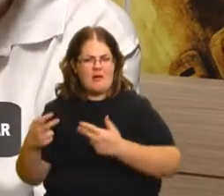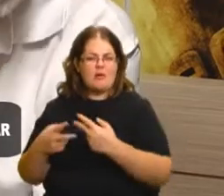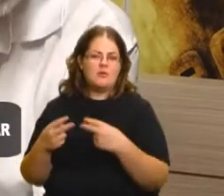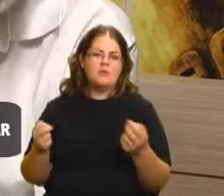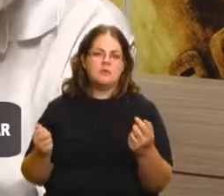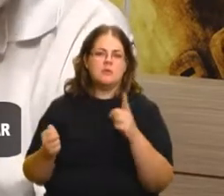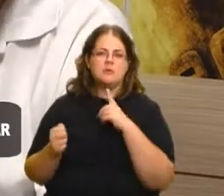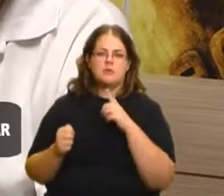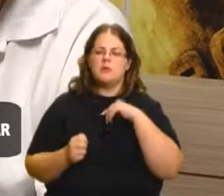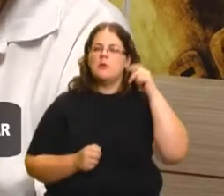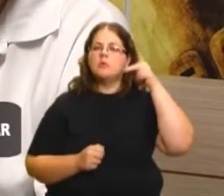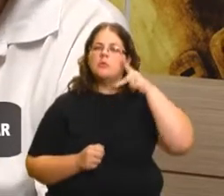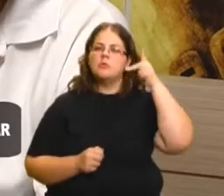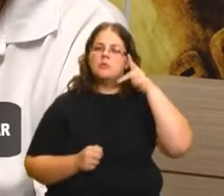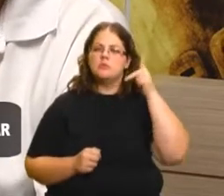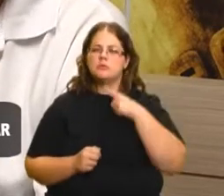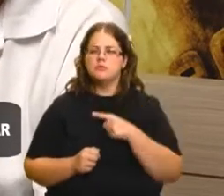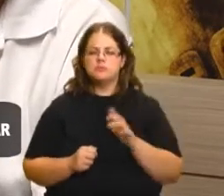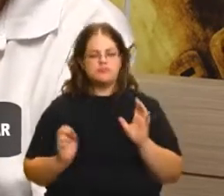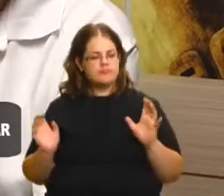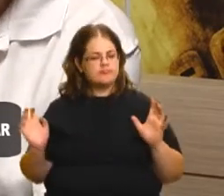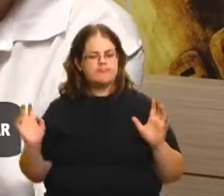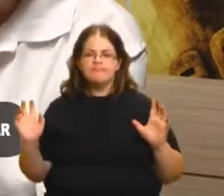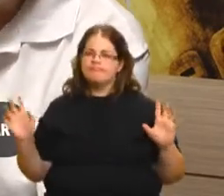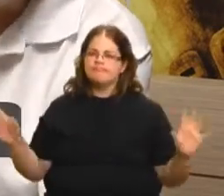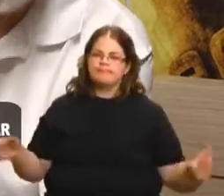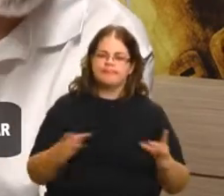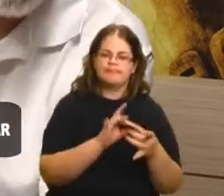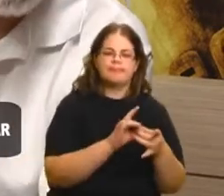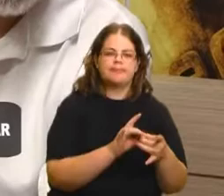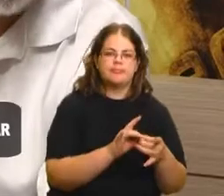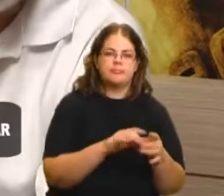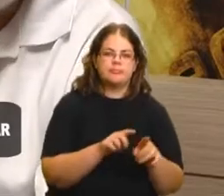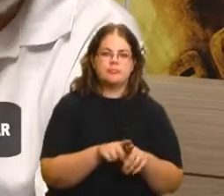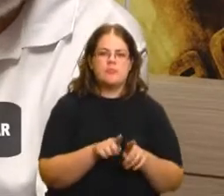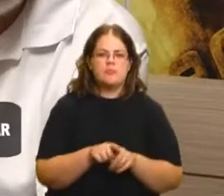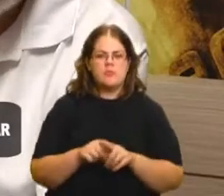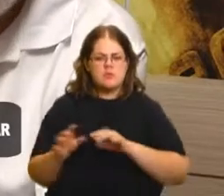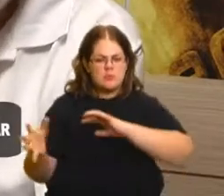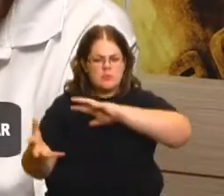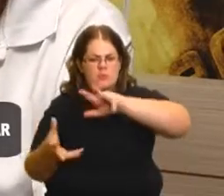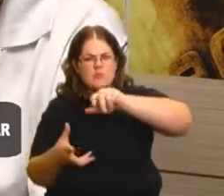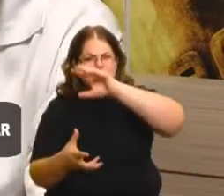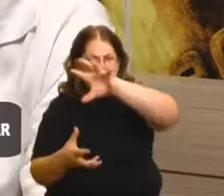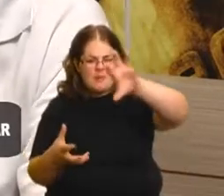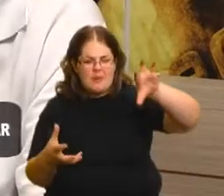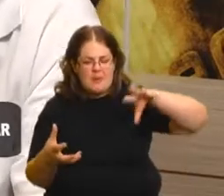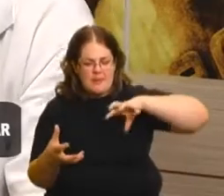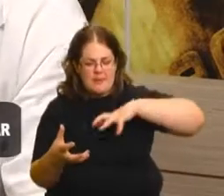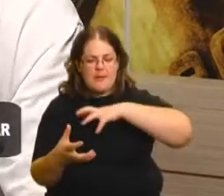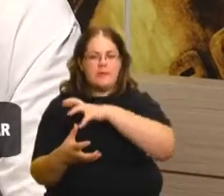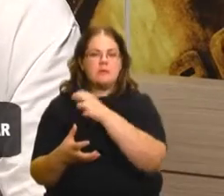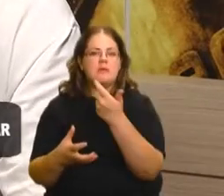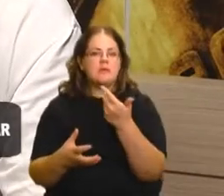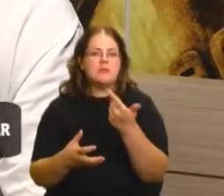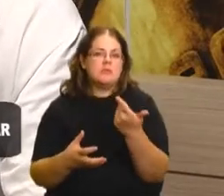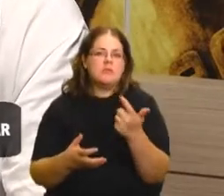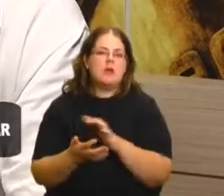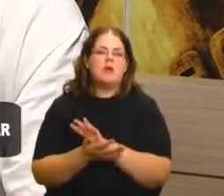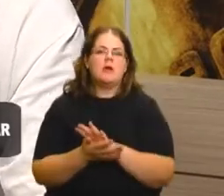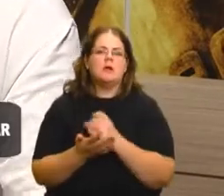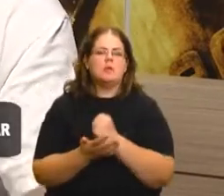de intervenção direta, e eles multiplicam golpes ao longo do mundo. E se não houvesse nenhum